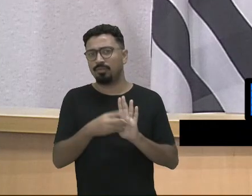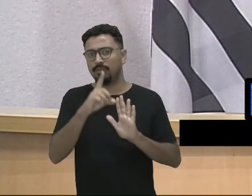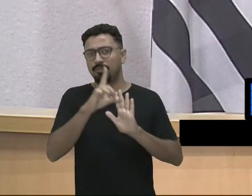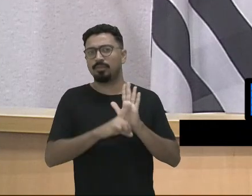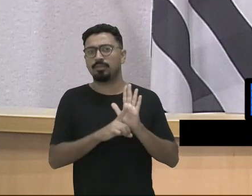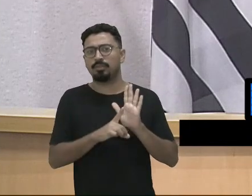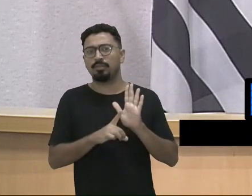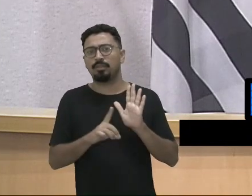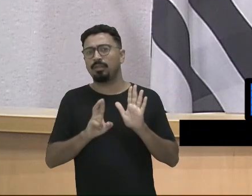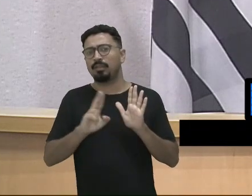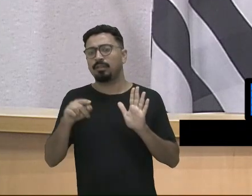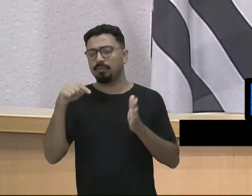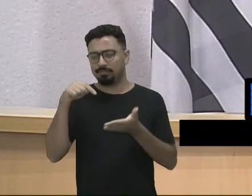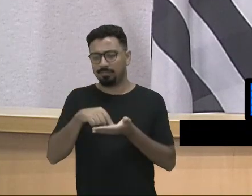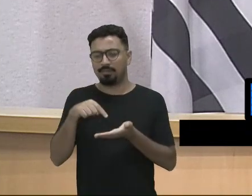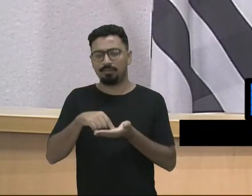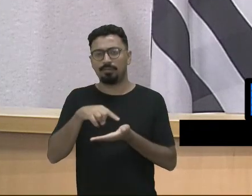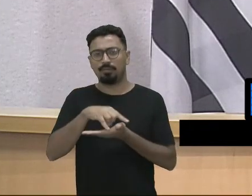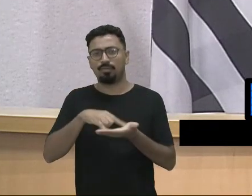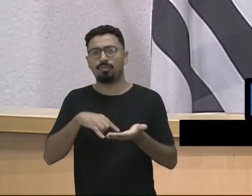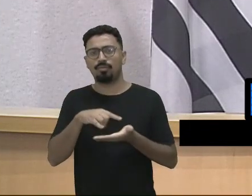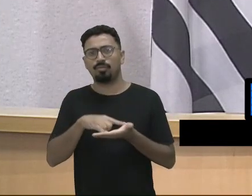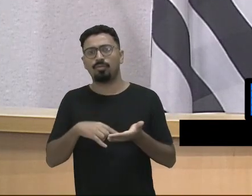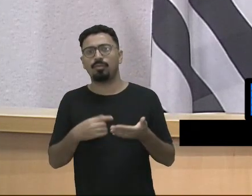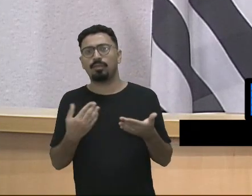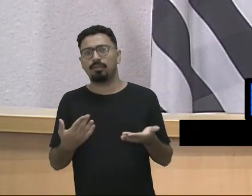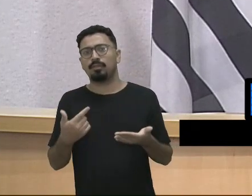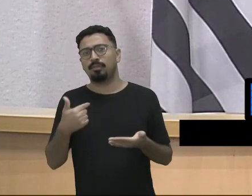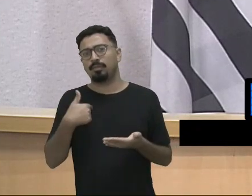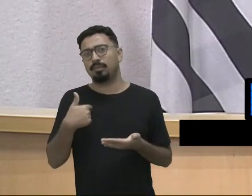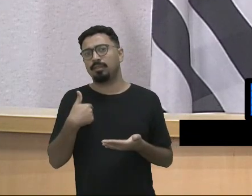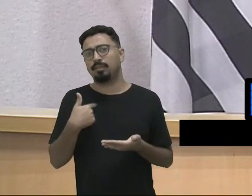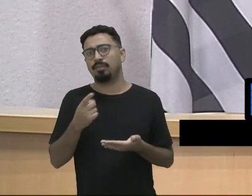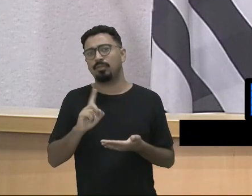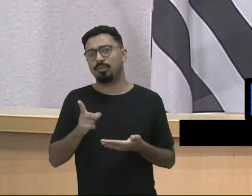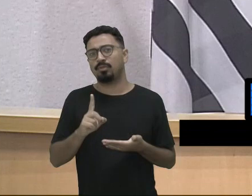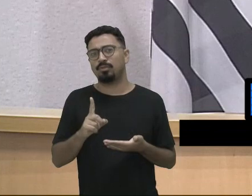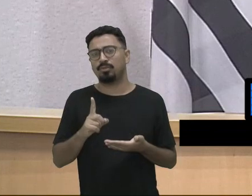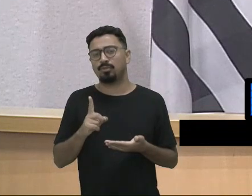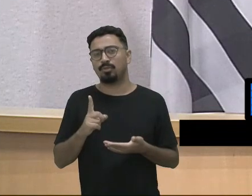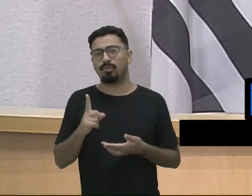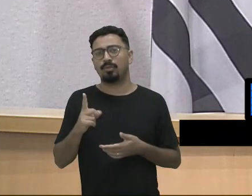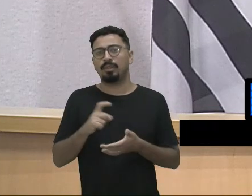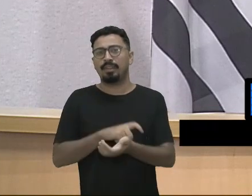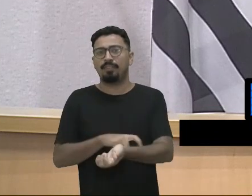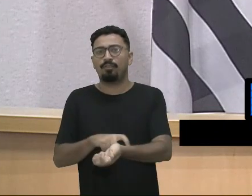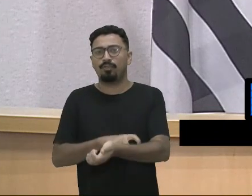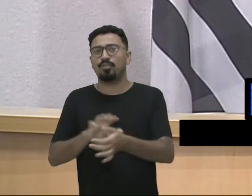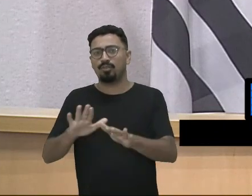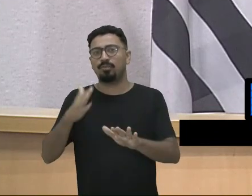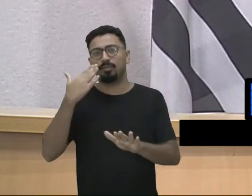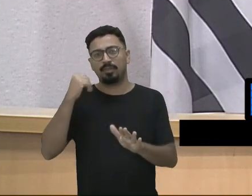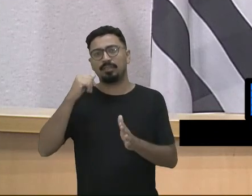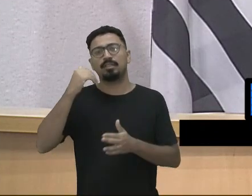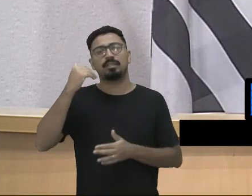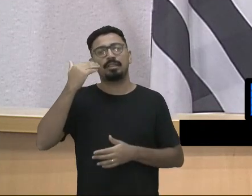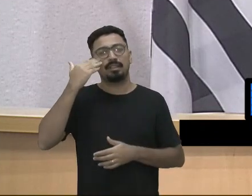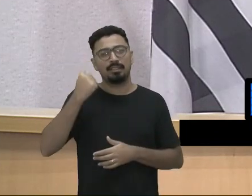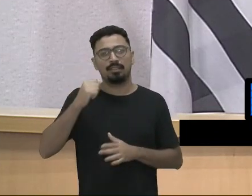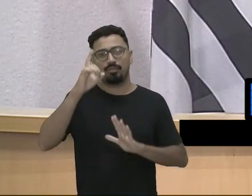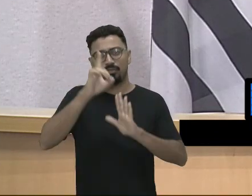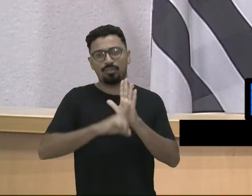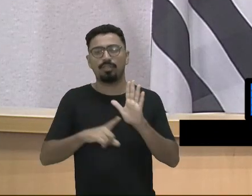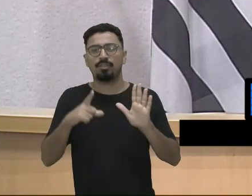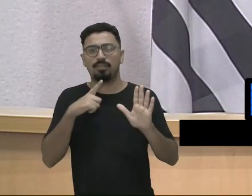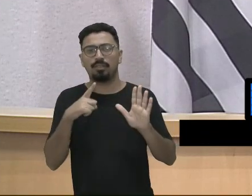tem que colocar o nome que tá aqui. E eu não sou uma pessoa esquentada, mas eu sei os direitos que tem hoje em dia e